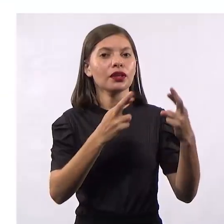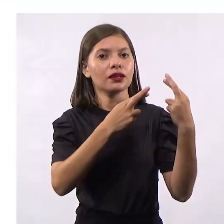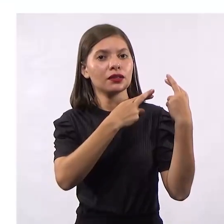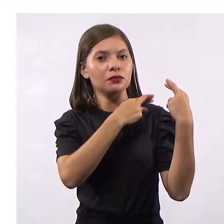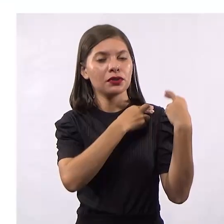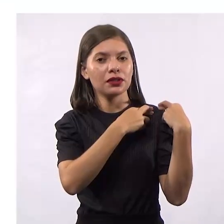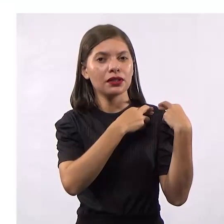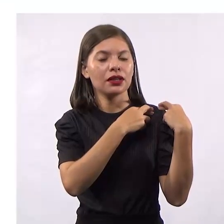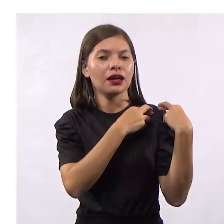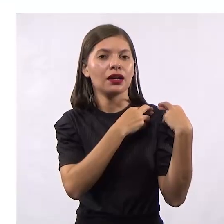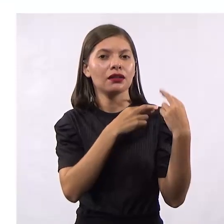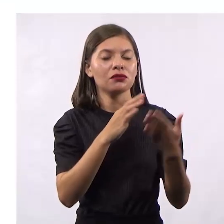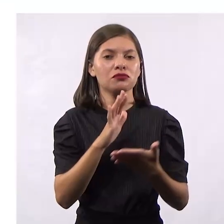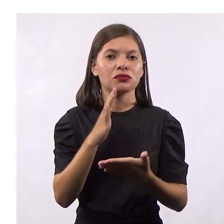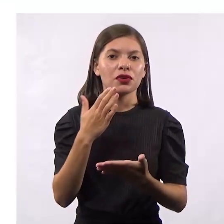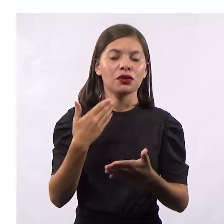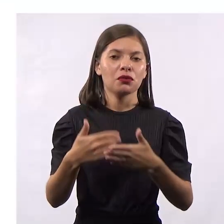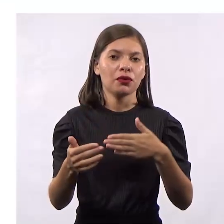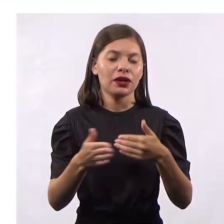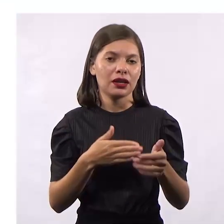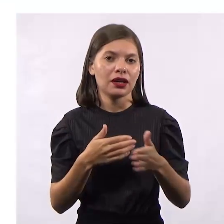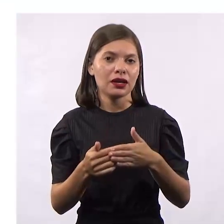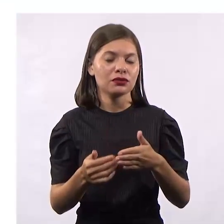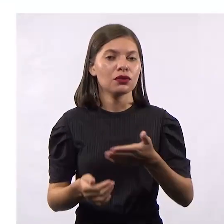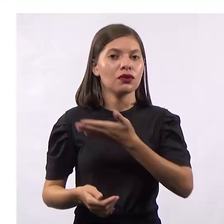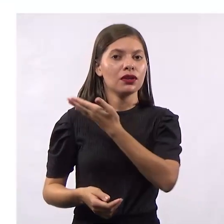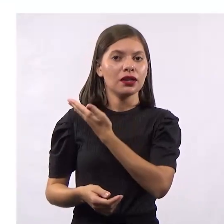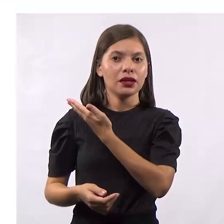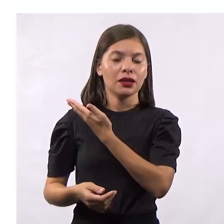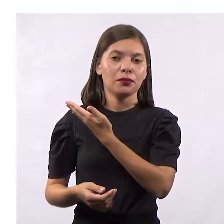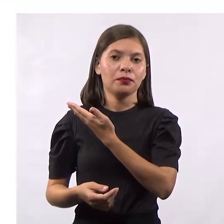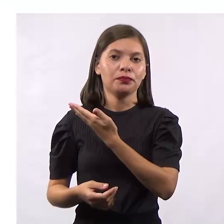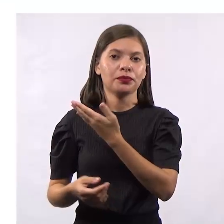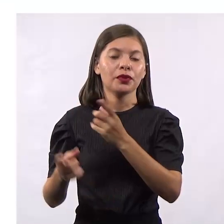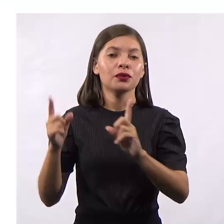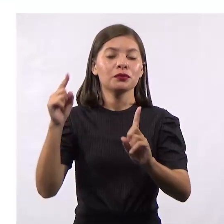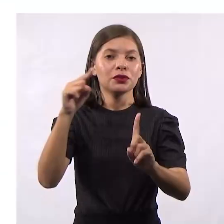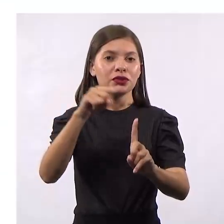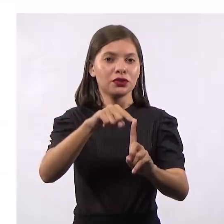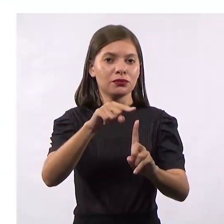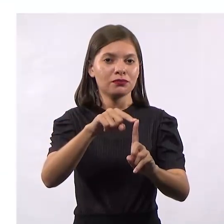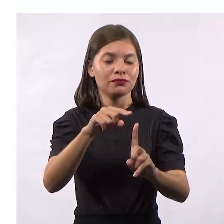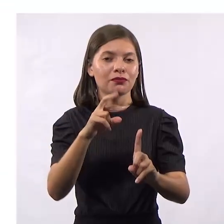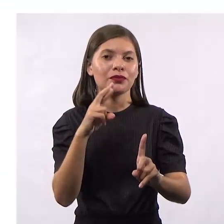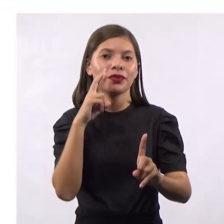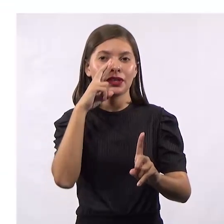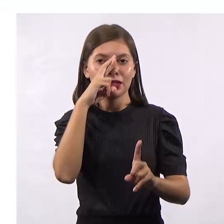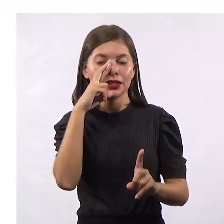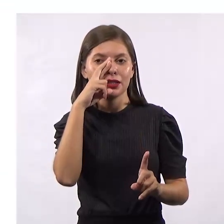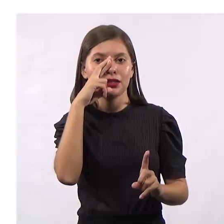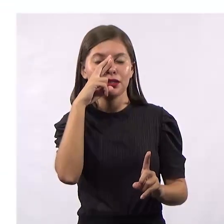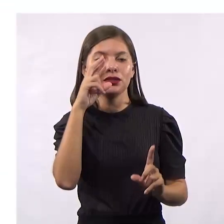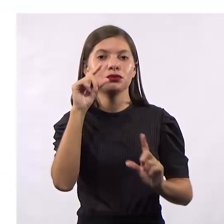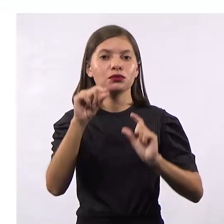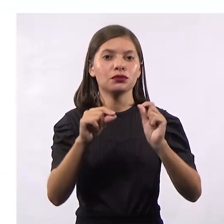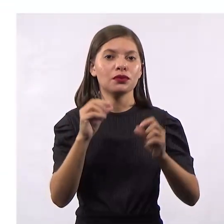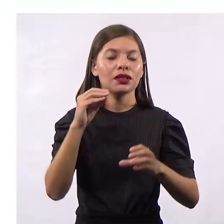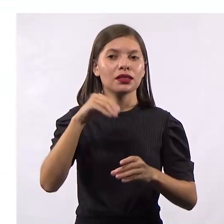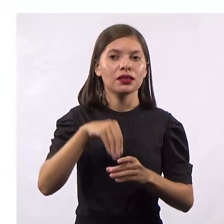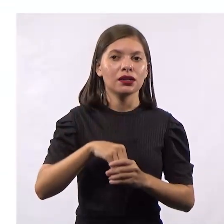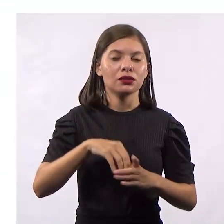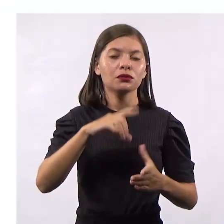como pactuado. Respeitado em qualquer caso, olha aqui, gente, a repartição objetiva de